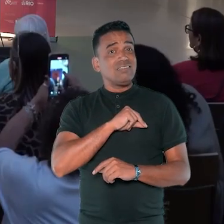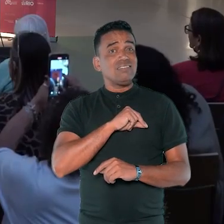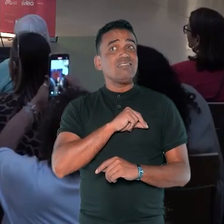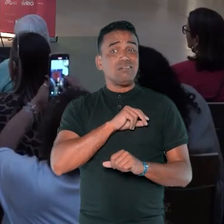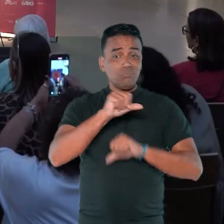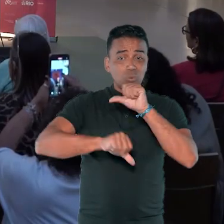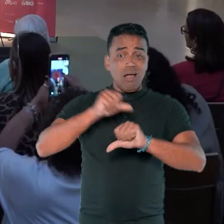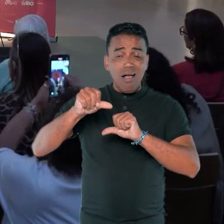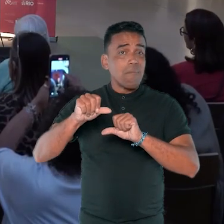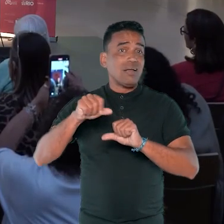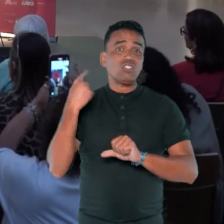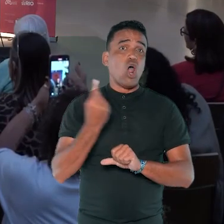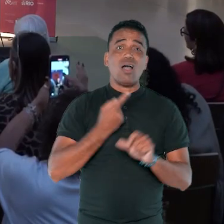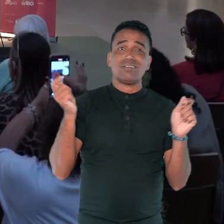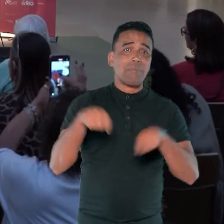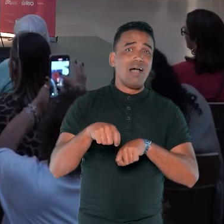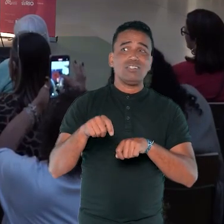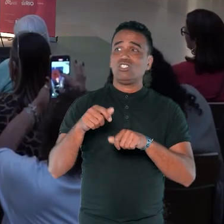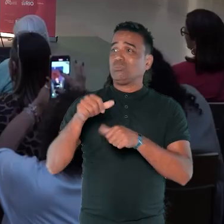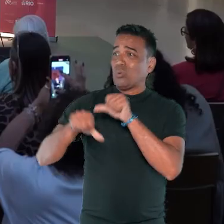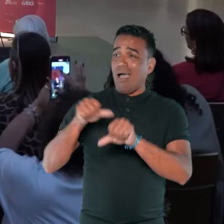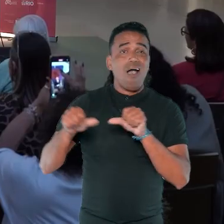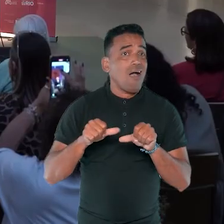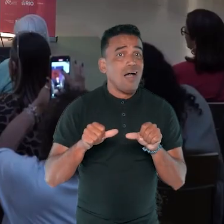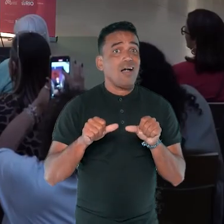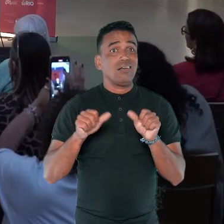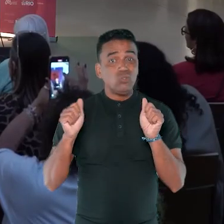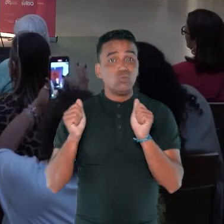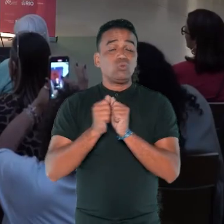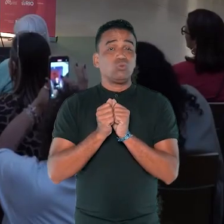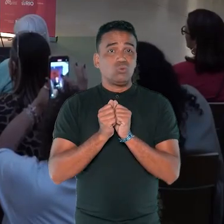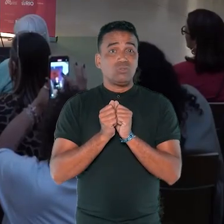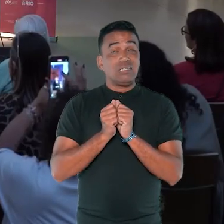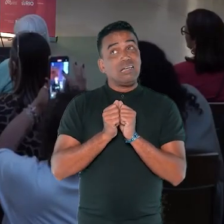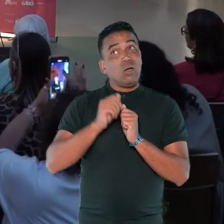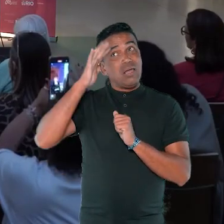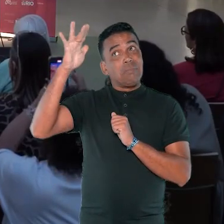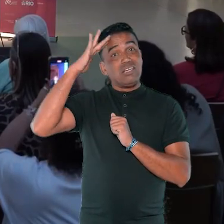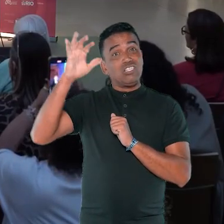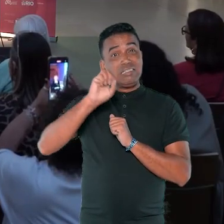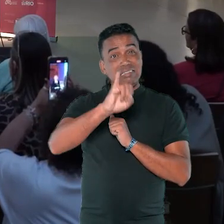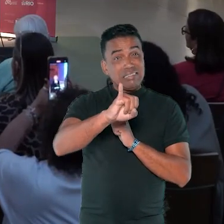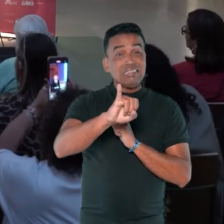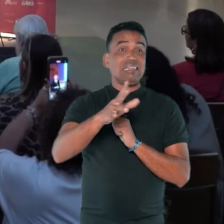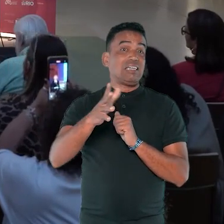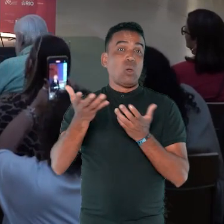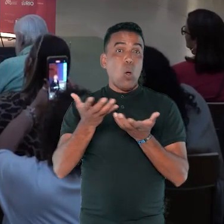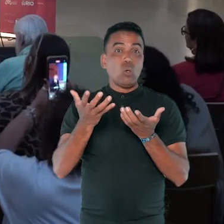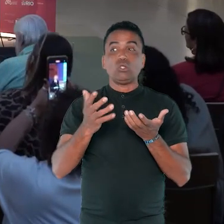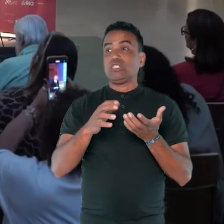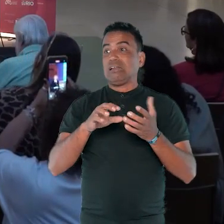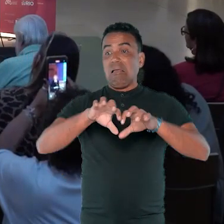de construir, mesmo estando juntos. Imagina se nós nos fraturarmos, como a gente vem vendo na sociedade